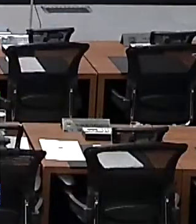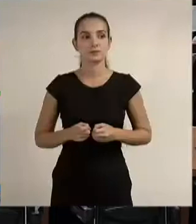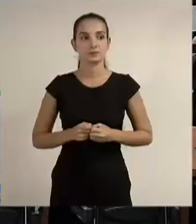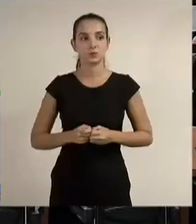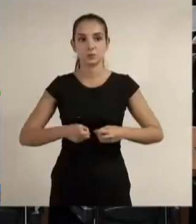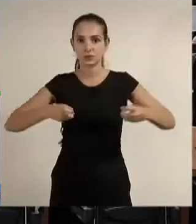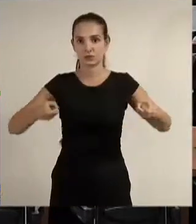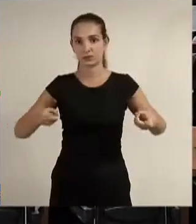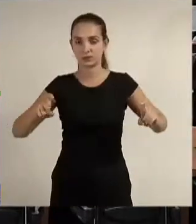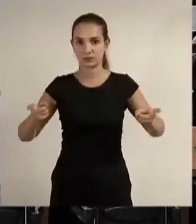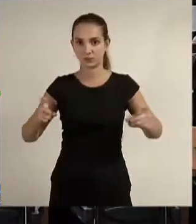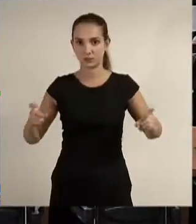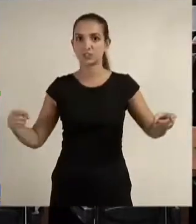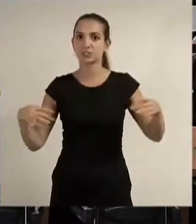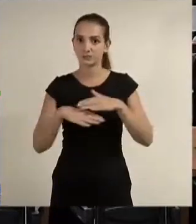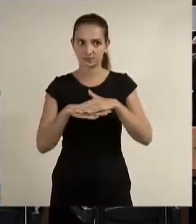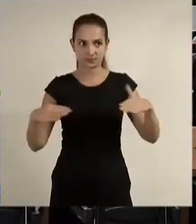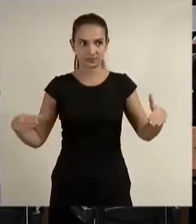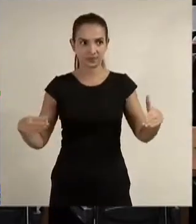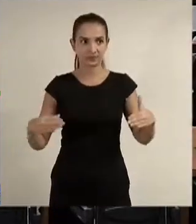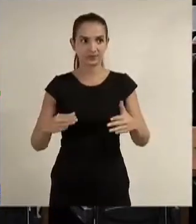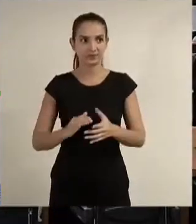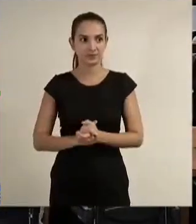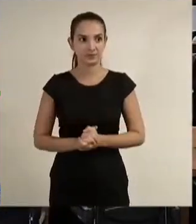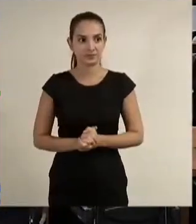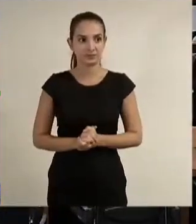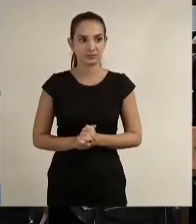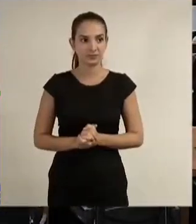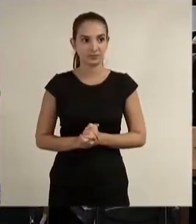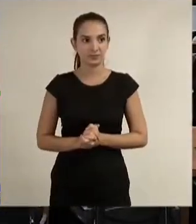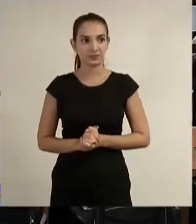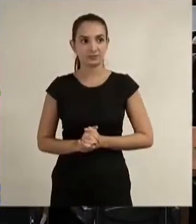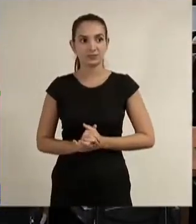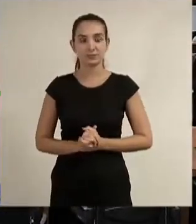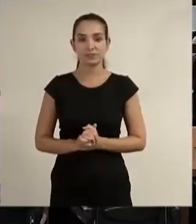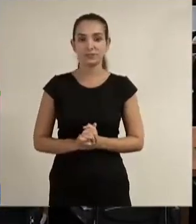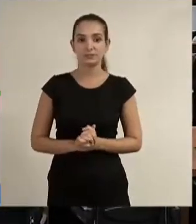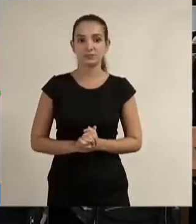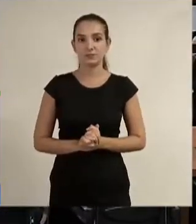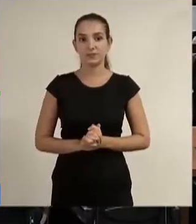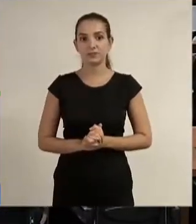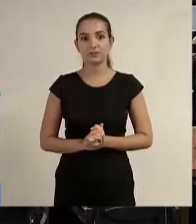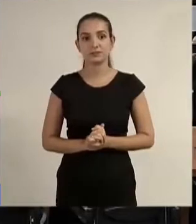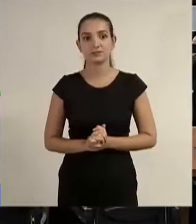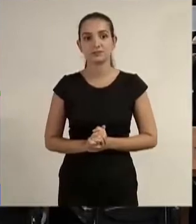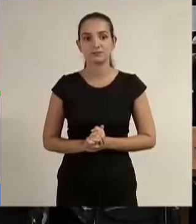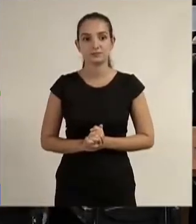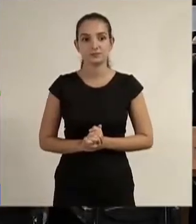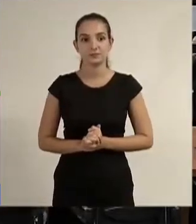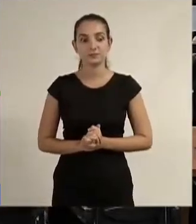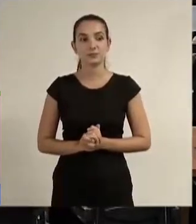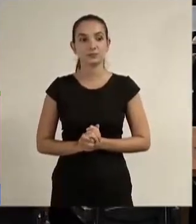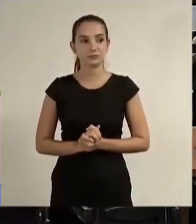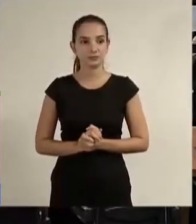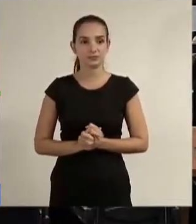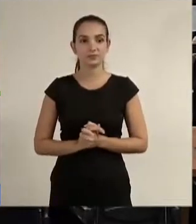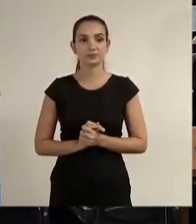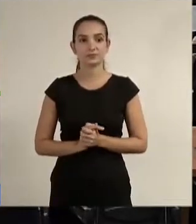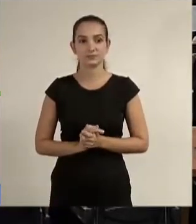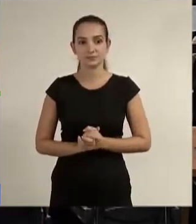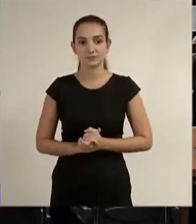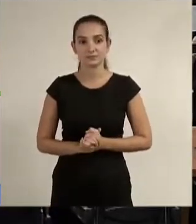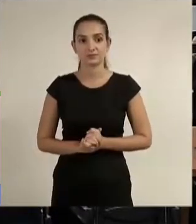Encerrado o grande expediente. Queria fazer um comunicado aos senhores deputados, à imprensa aqui